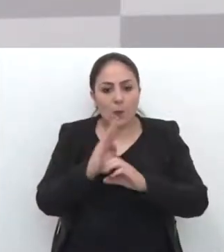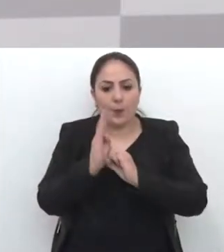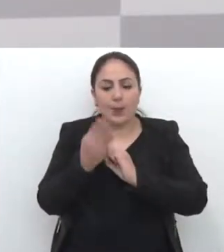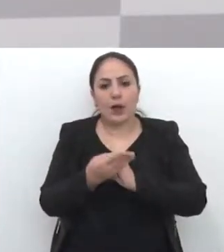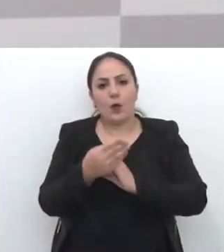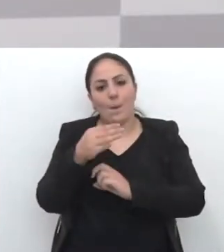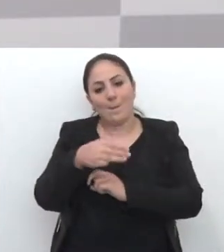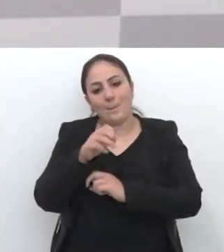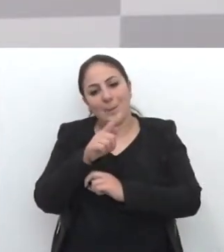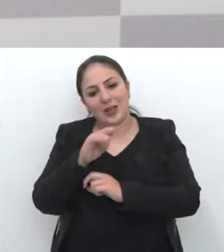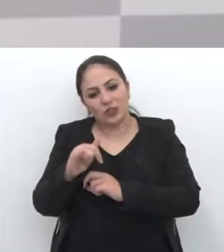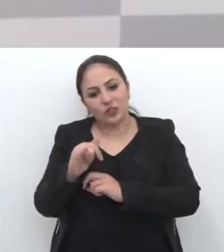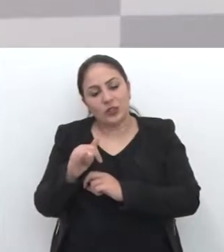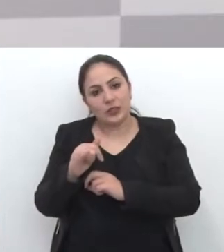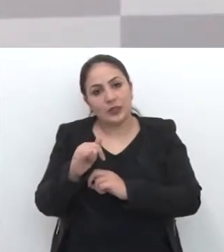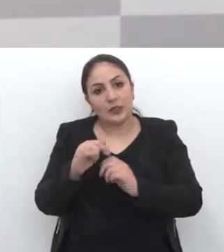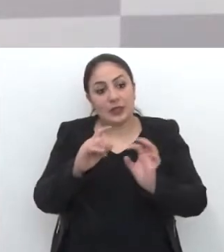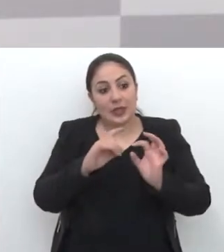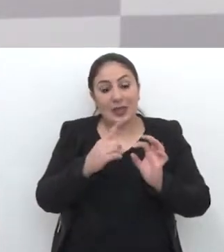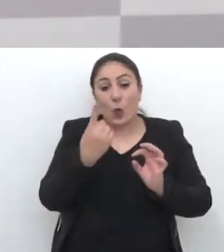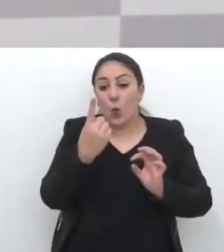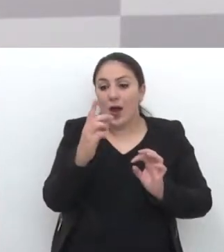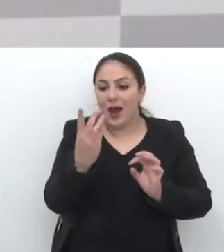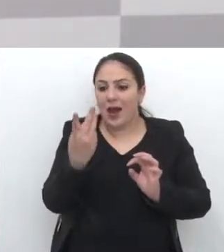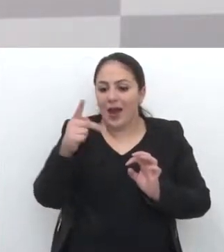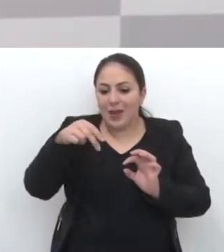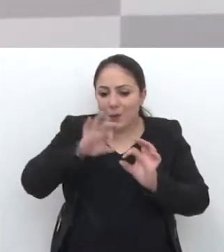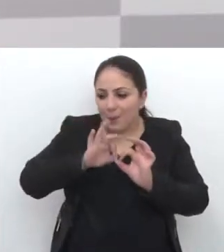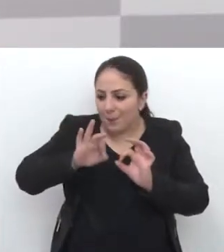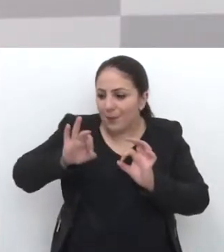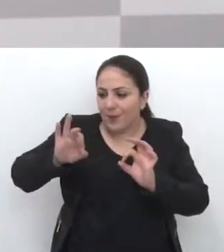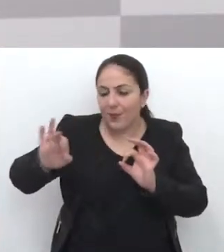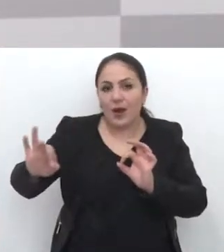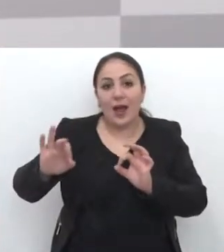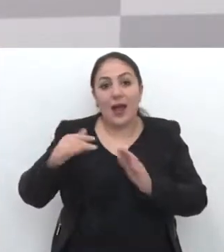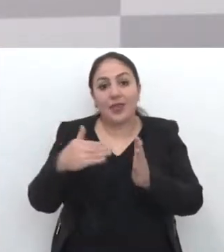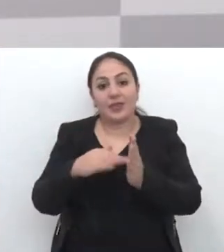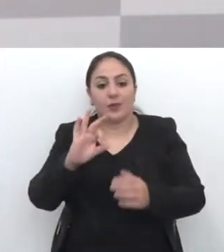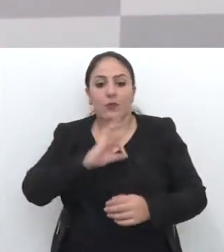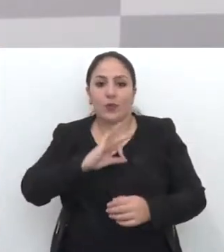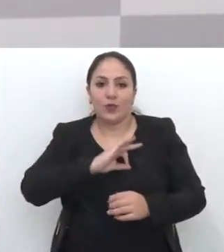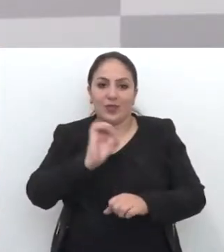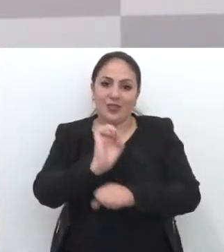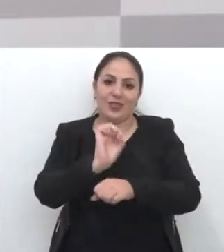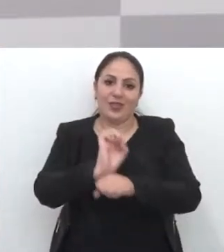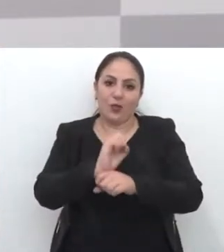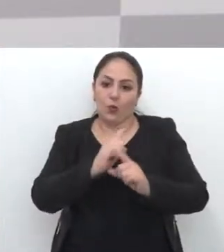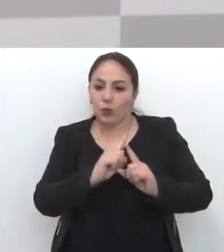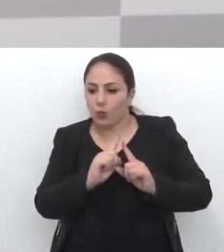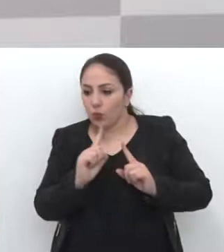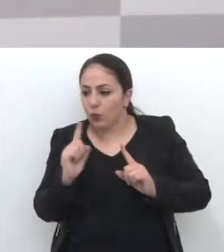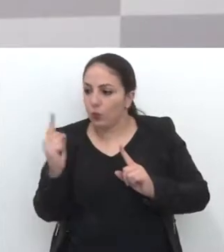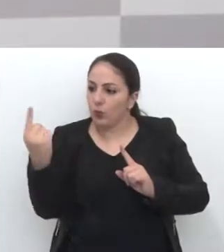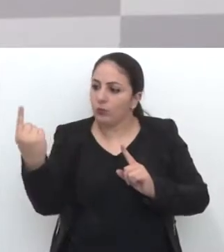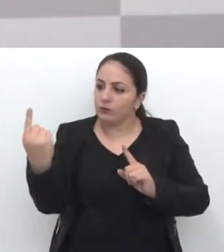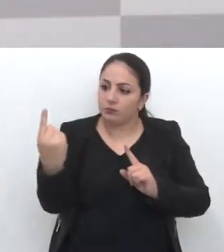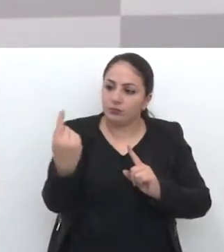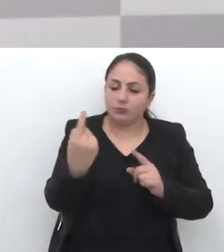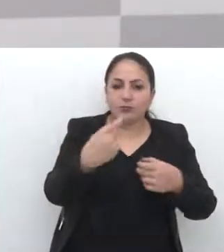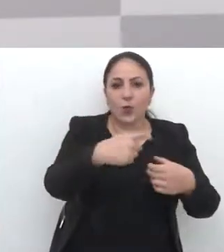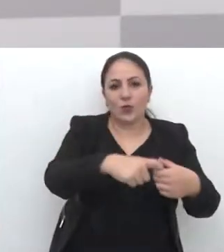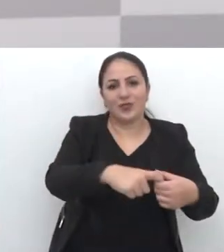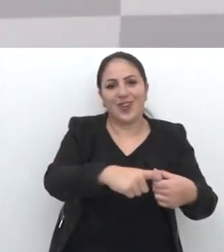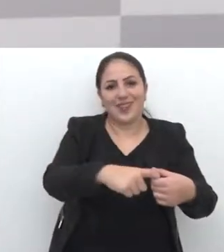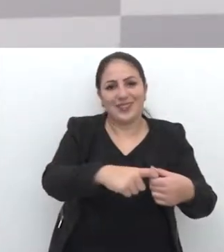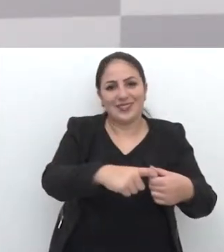acessar o bairro Magem de Césaro tem que se deslocar 1 quilômetro a mais, ou seja, ir até a Polícia Rodoviária Estadual,